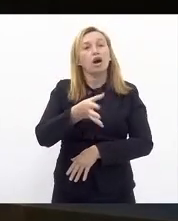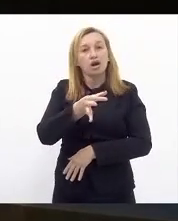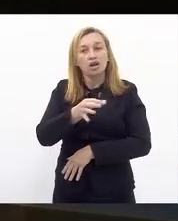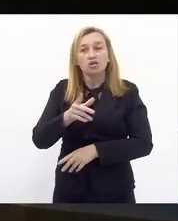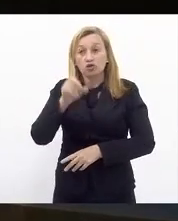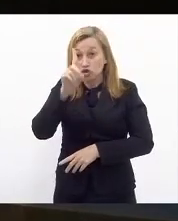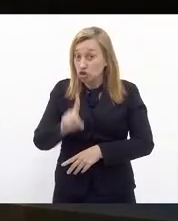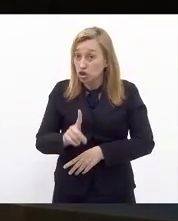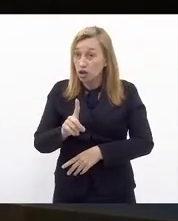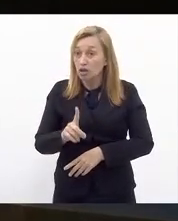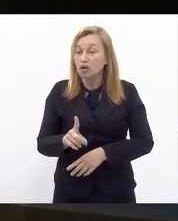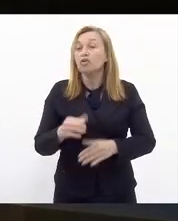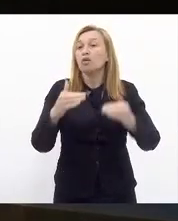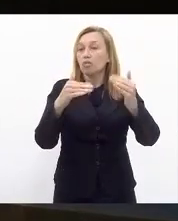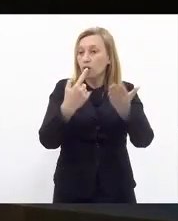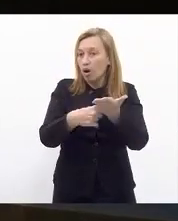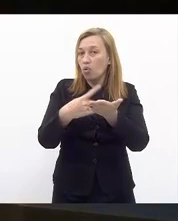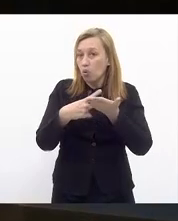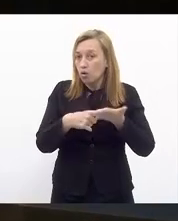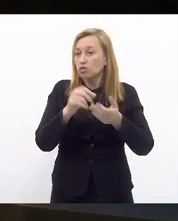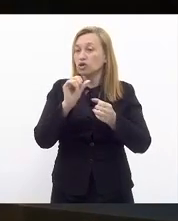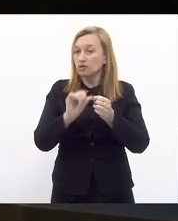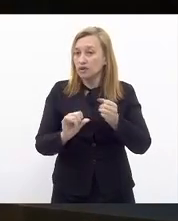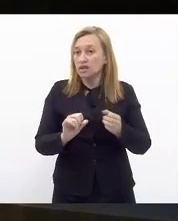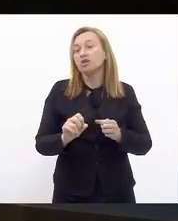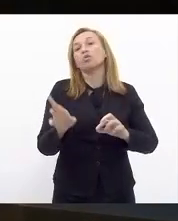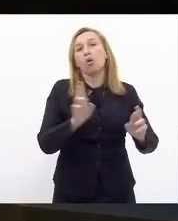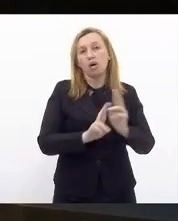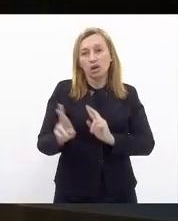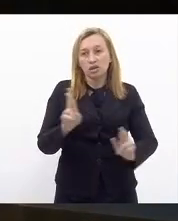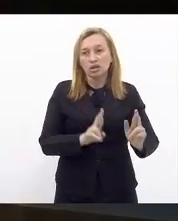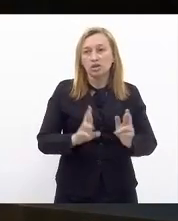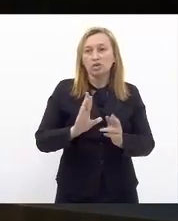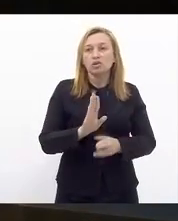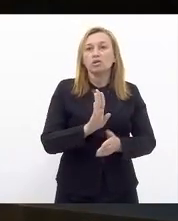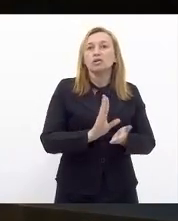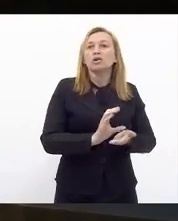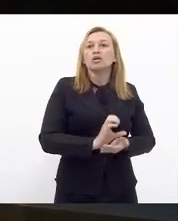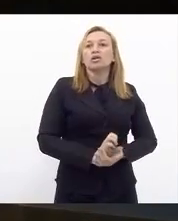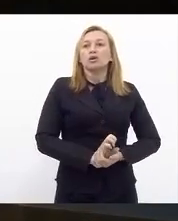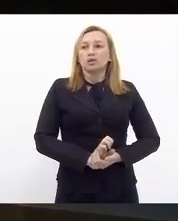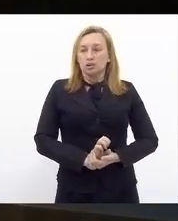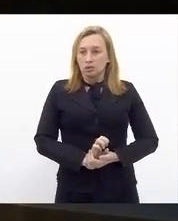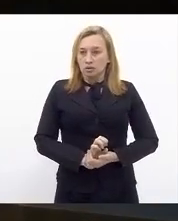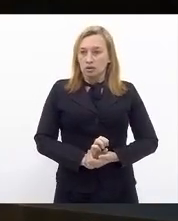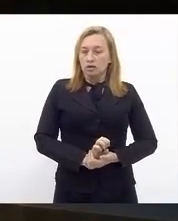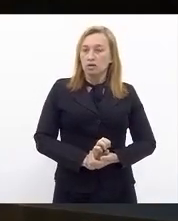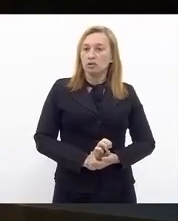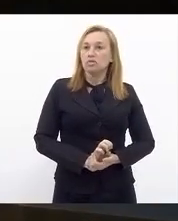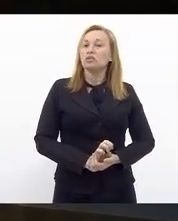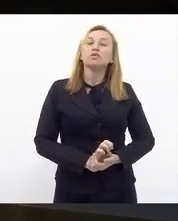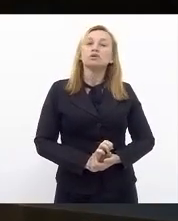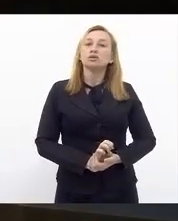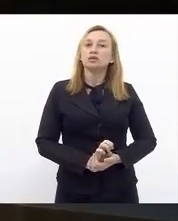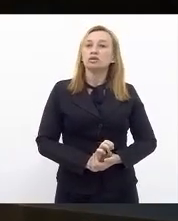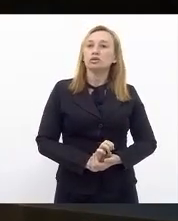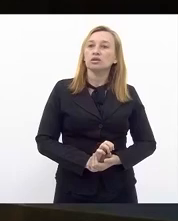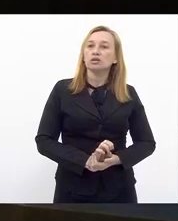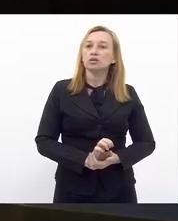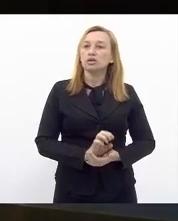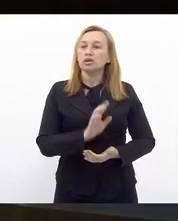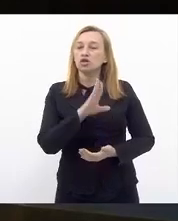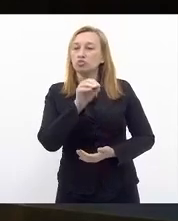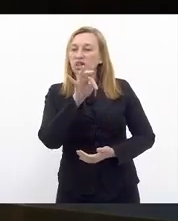direito que tem hoje que foi o acordo que foi feito com relação aos benefícios tá não vai ter nenhuma redução como